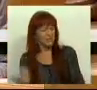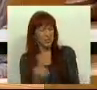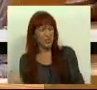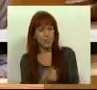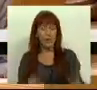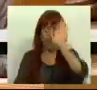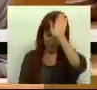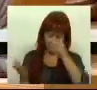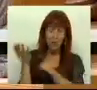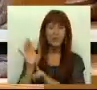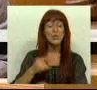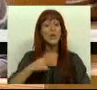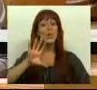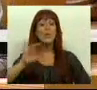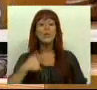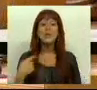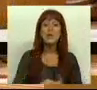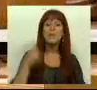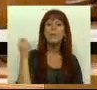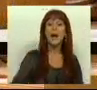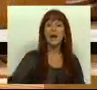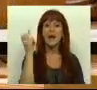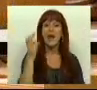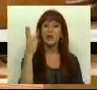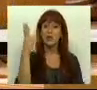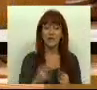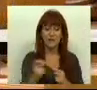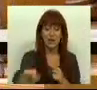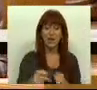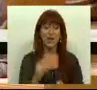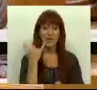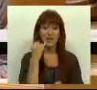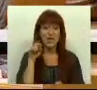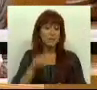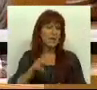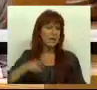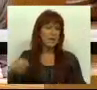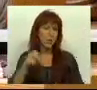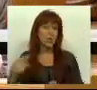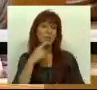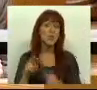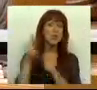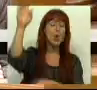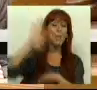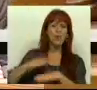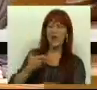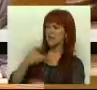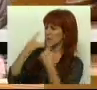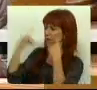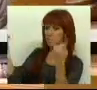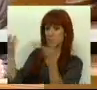Por exemplo, quando o país paga em 3 anos mais de 20 mil milhões de euros em juros pela dívida